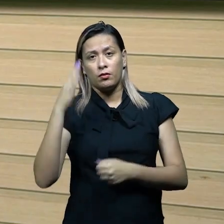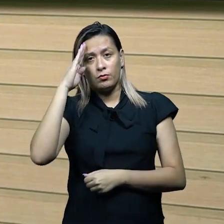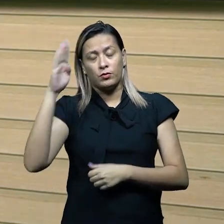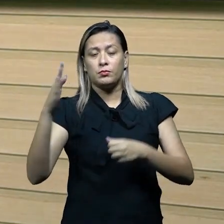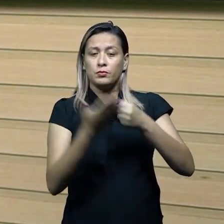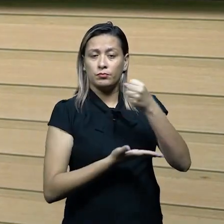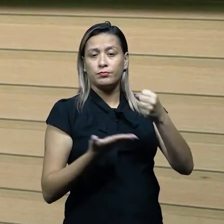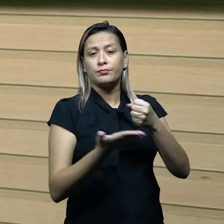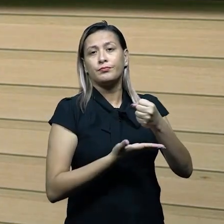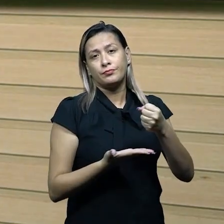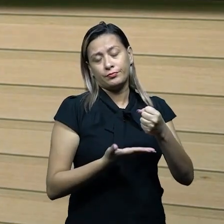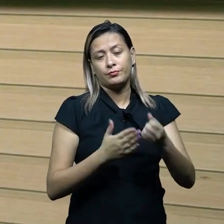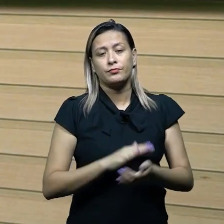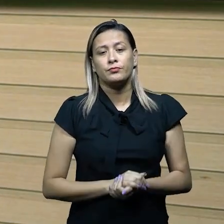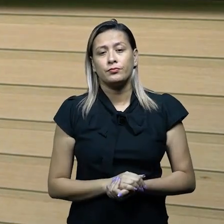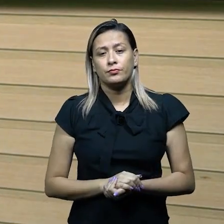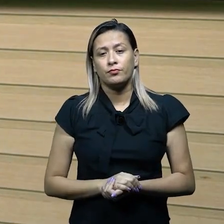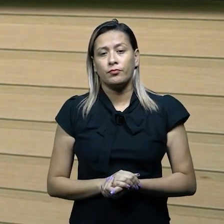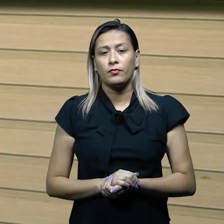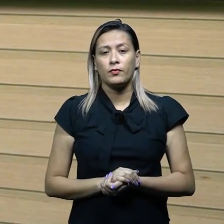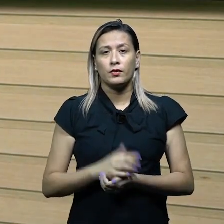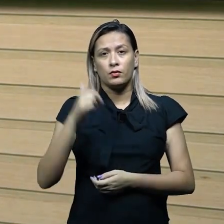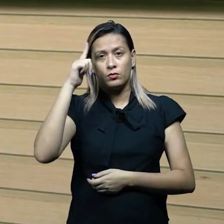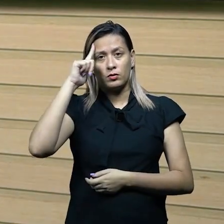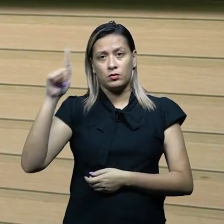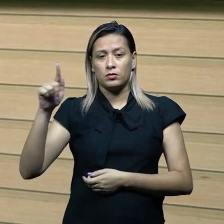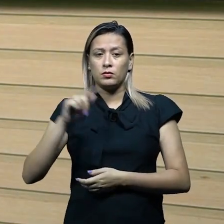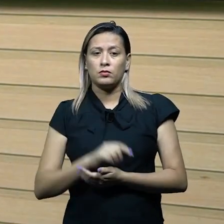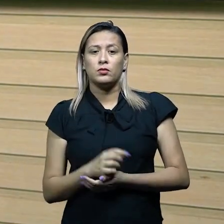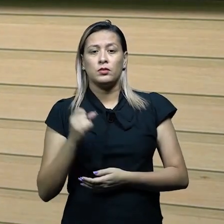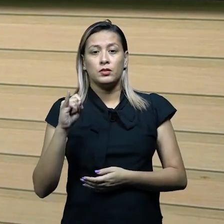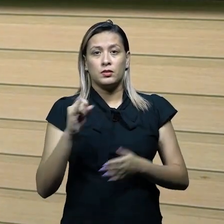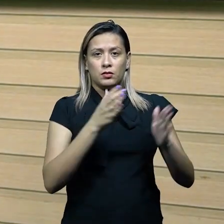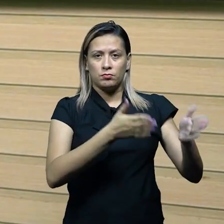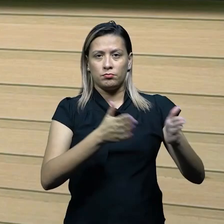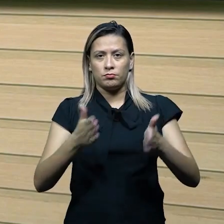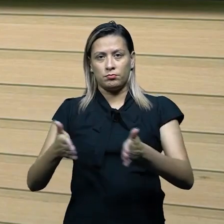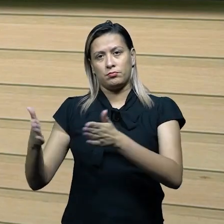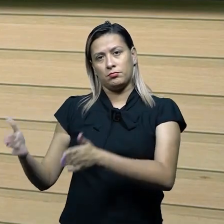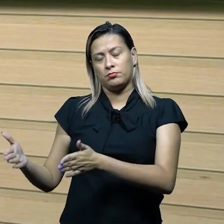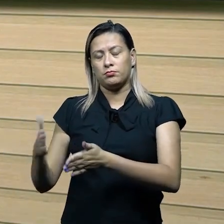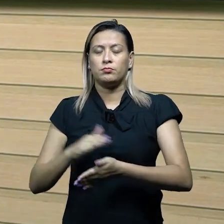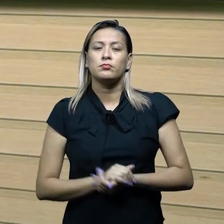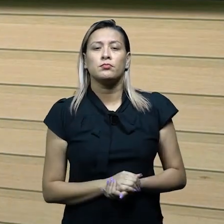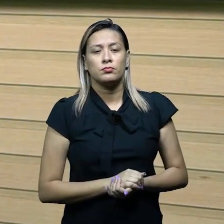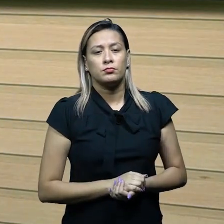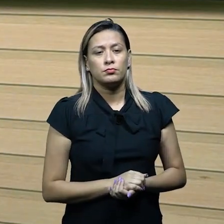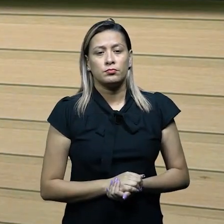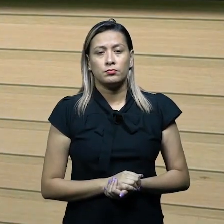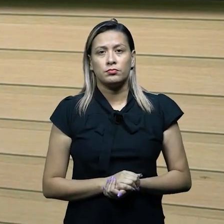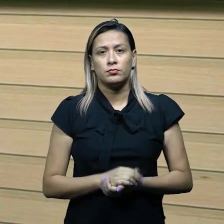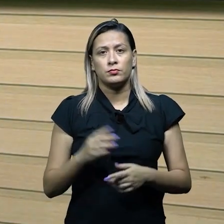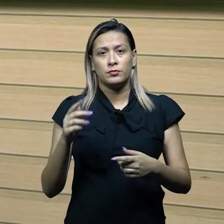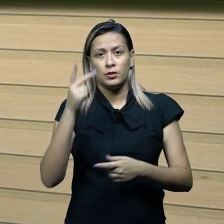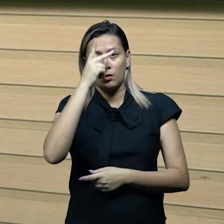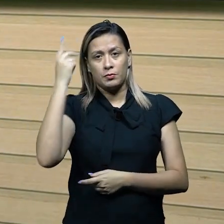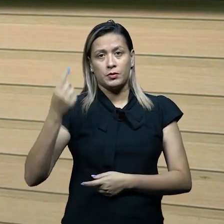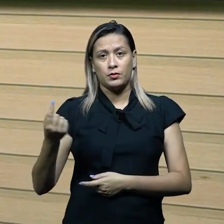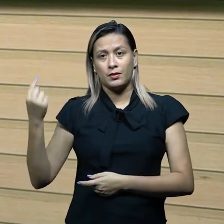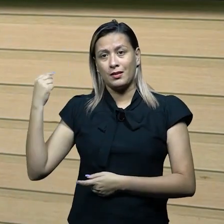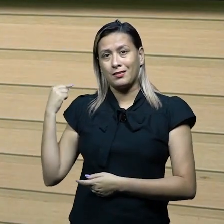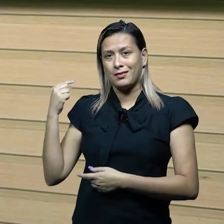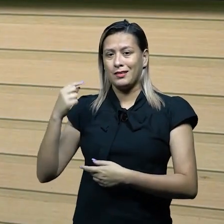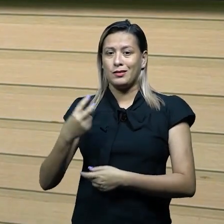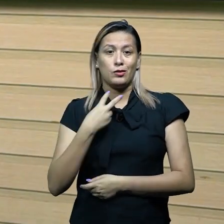fundamenta critérios e não deixa as questões subjetivas. Então eu só vou poder ser gerente se eu passar por essas etapas de técnico. O cara que